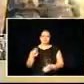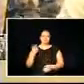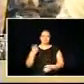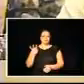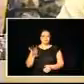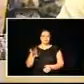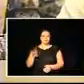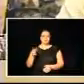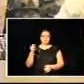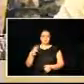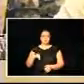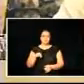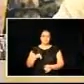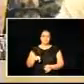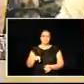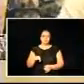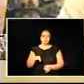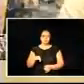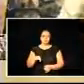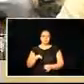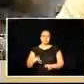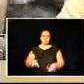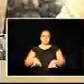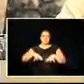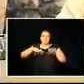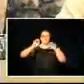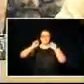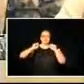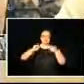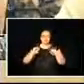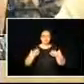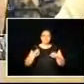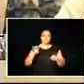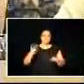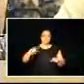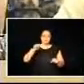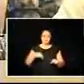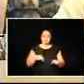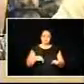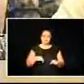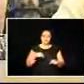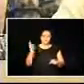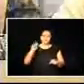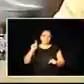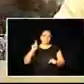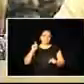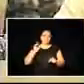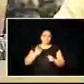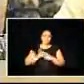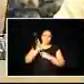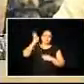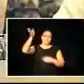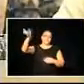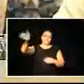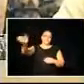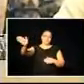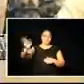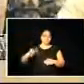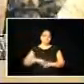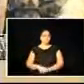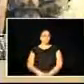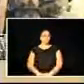receber falta, ok? Plenário é lugar de estar o vereador, então na presença apenas para quem estiver em